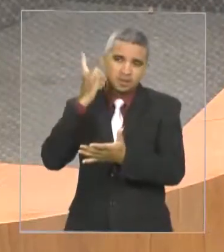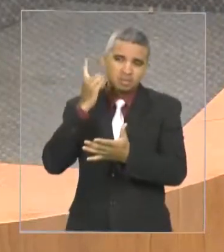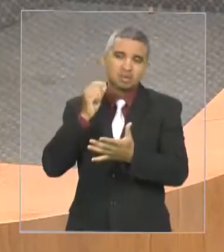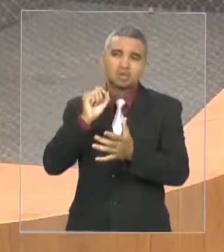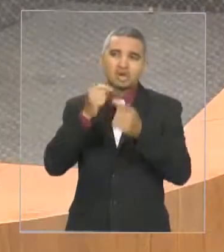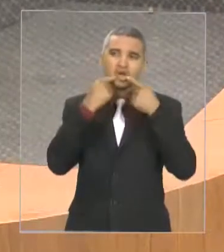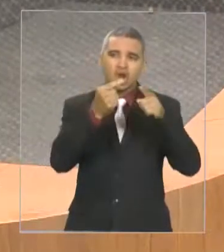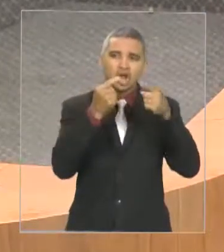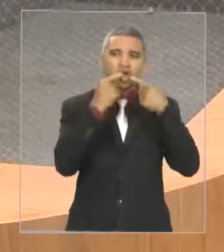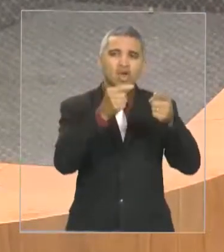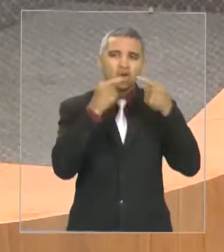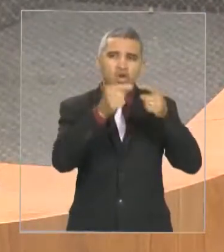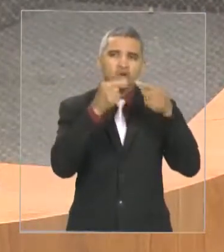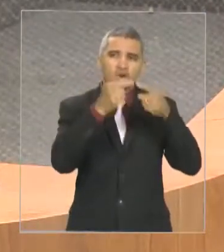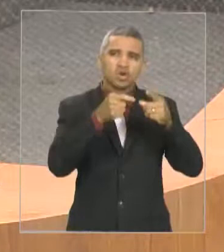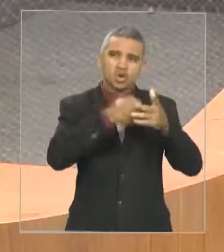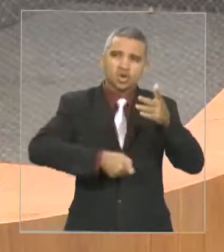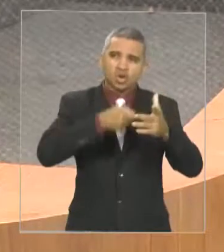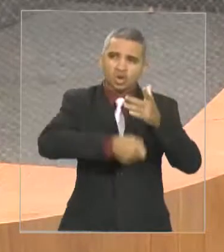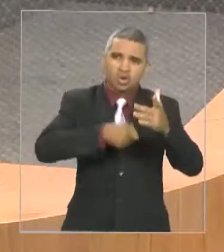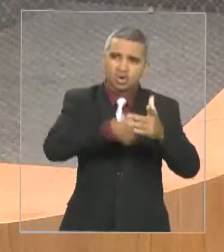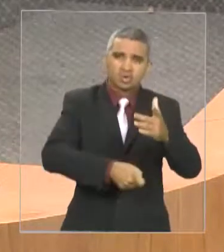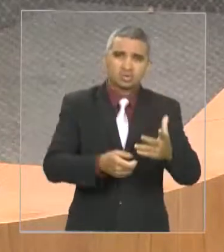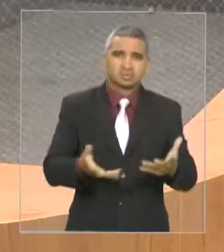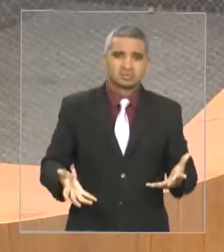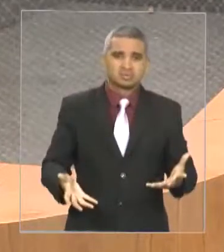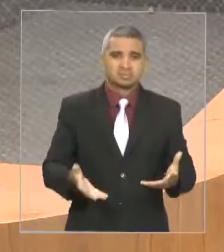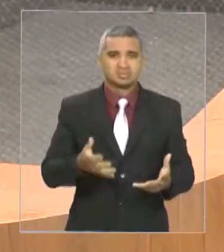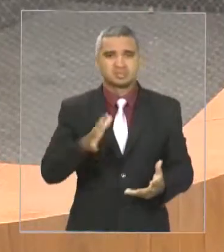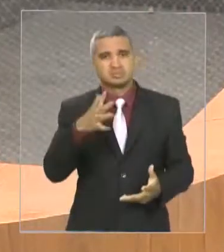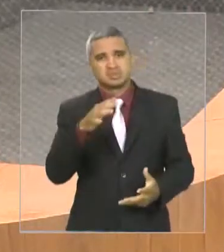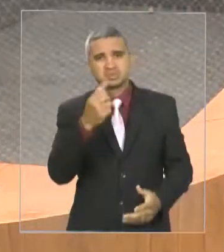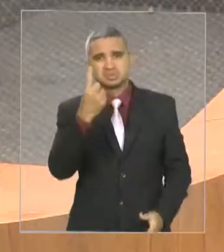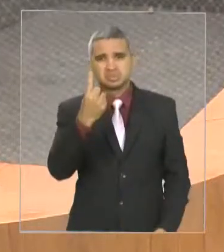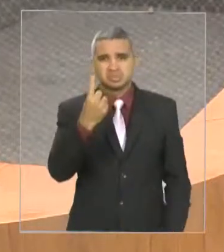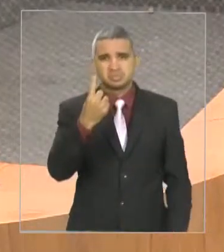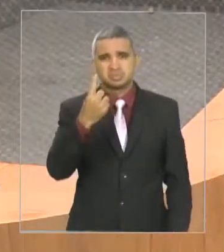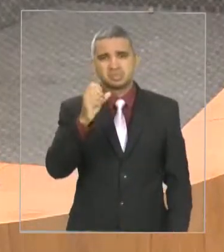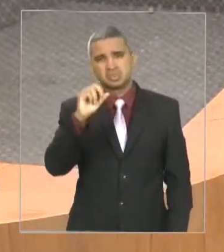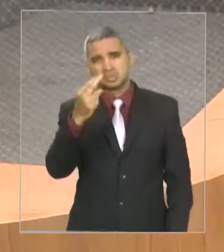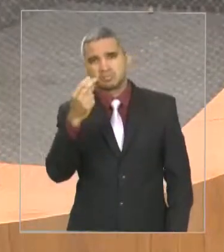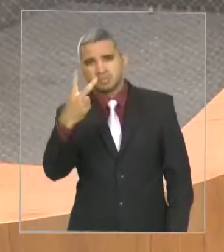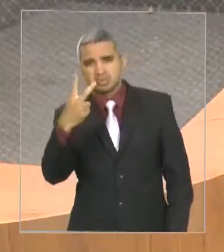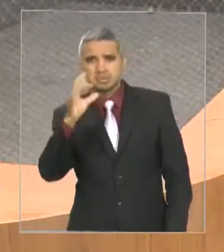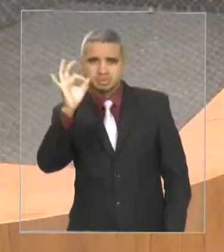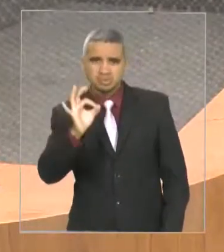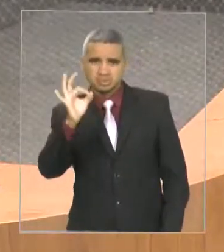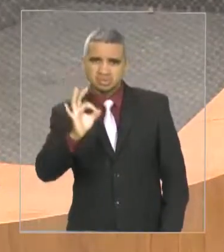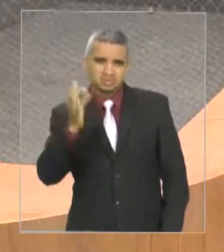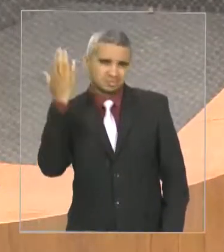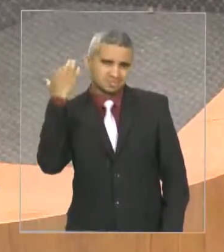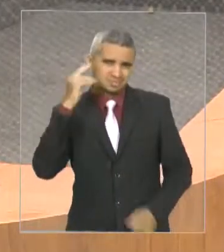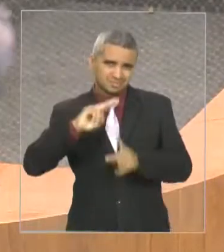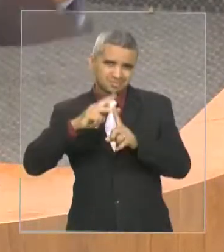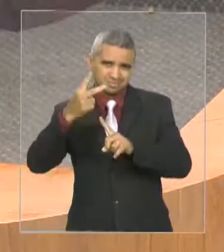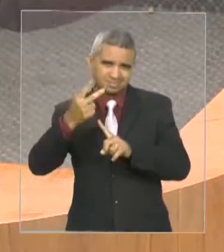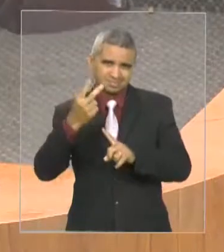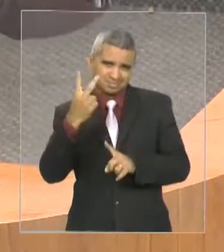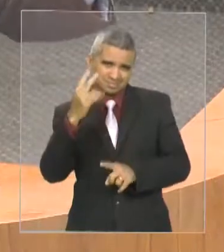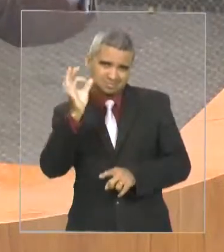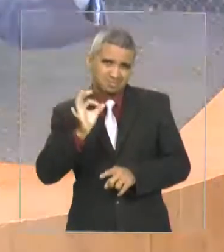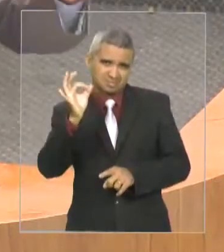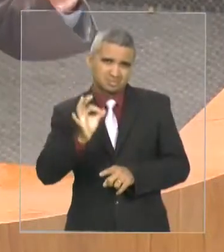da alíquota, que impactou em 1% ou 2% na tarifa, houvesse agora. Que a